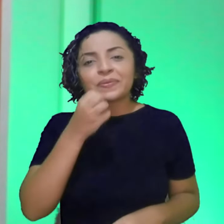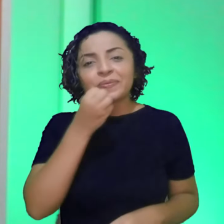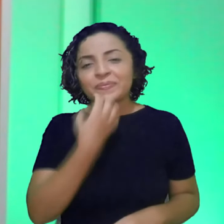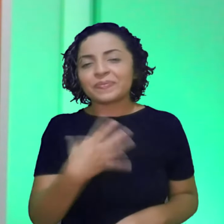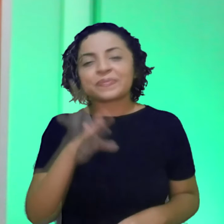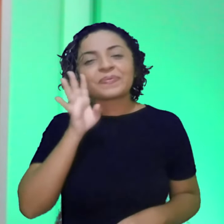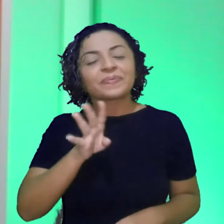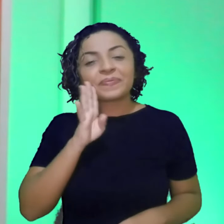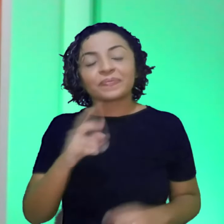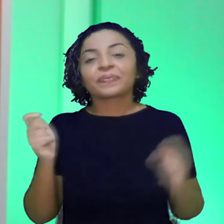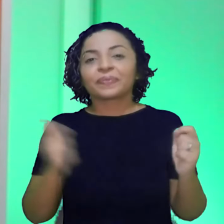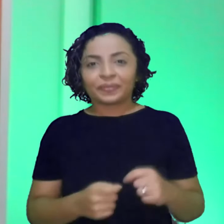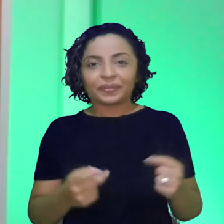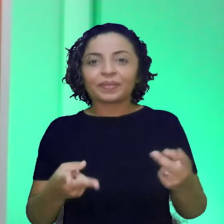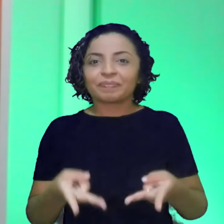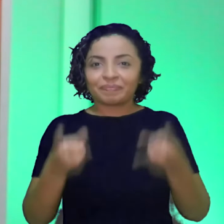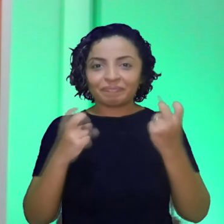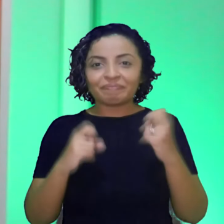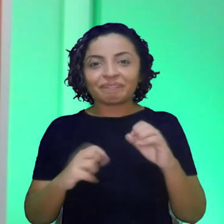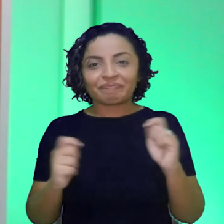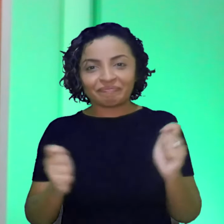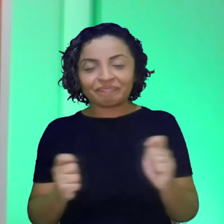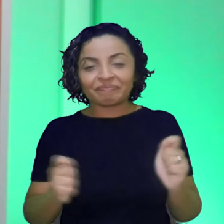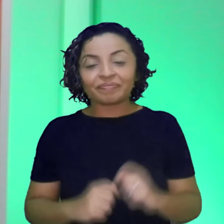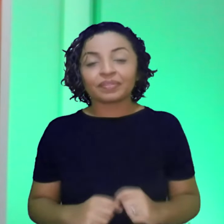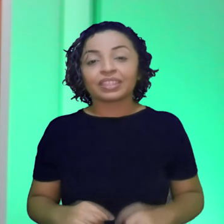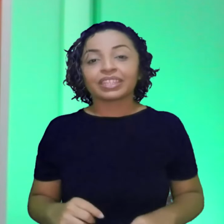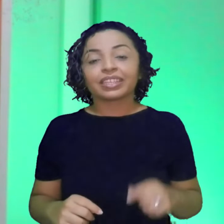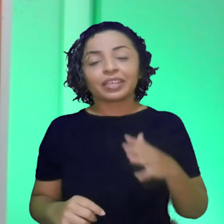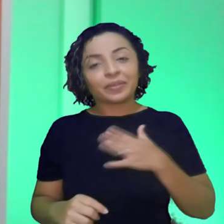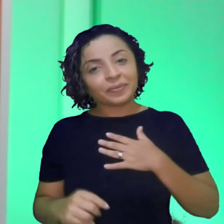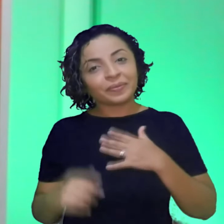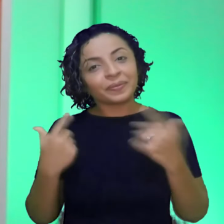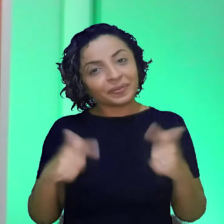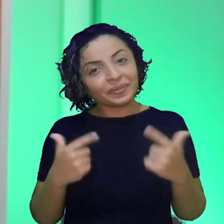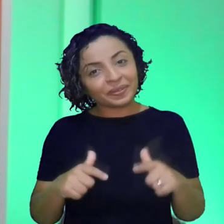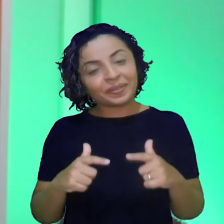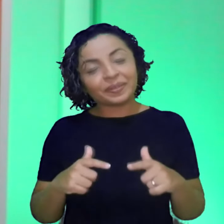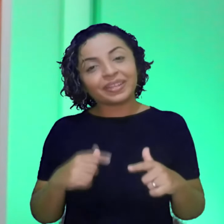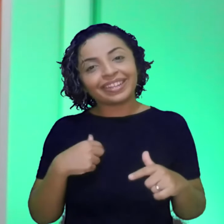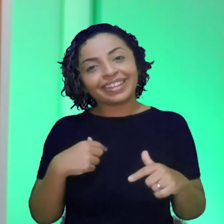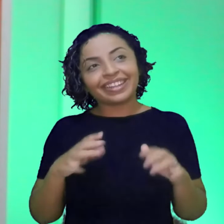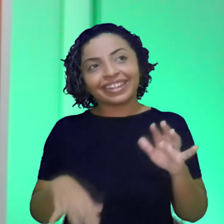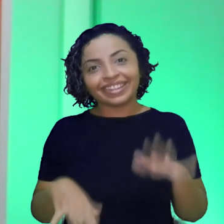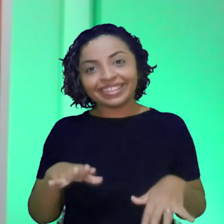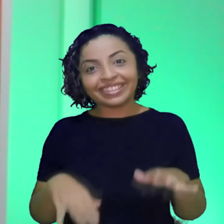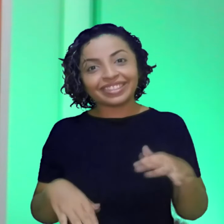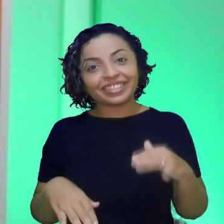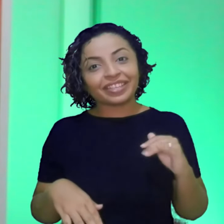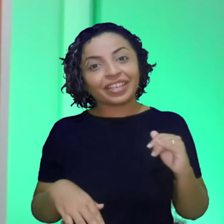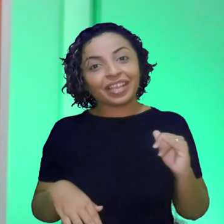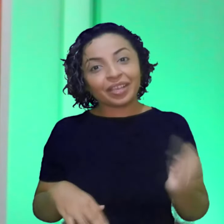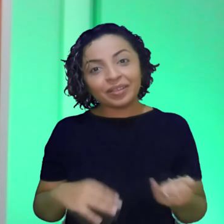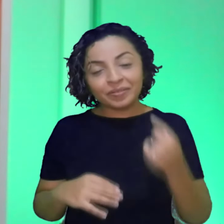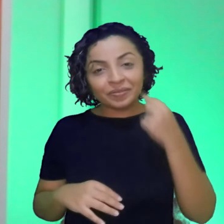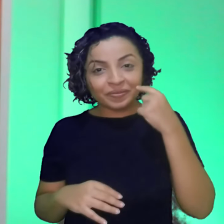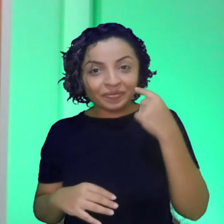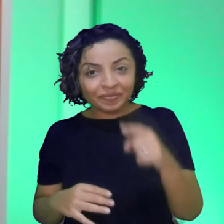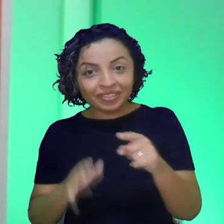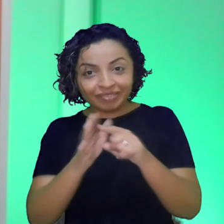Muito legal. Vou dar uma conferida sim. Eu, no meu trabalho, eu de vez em quando eu frequento